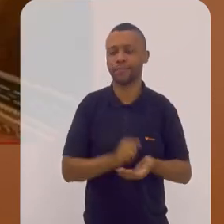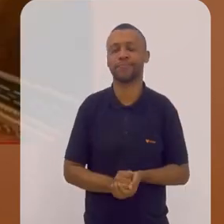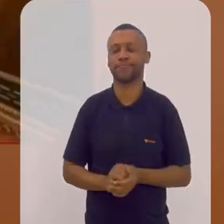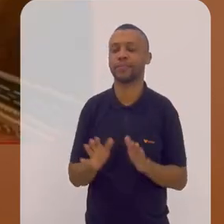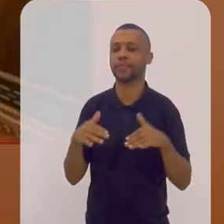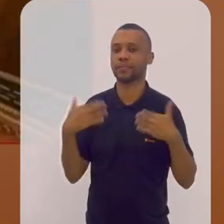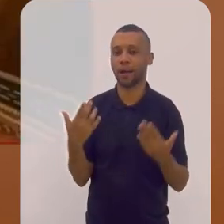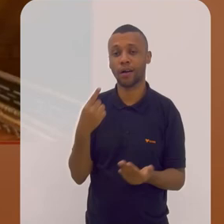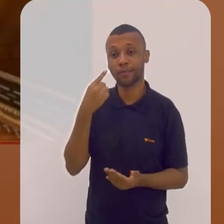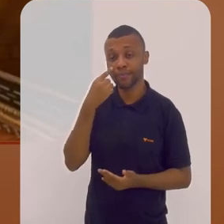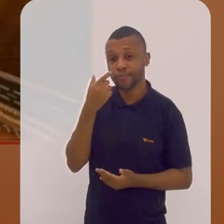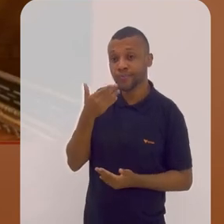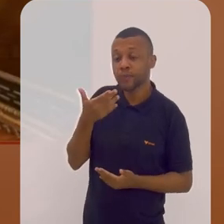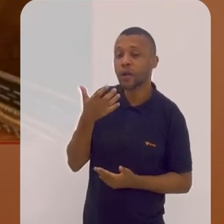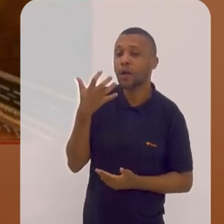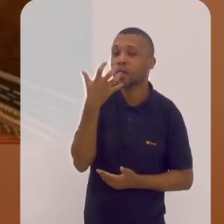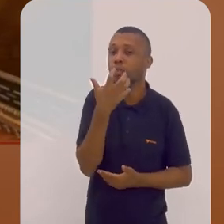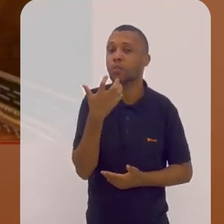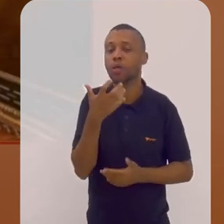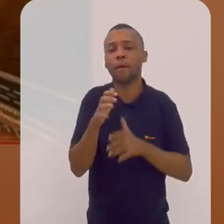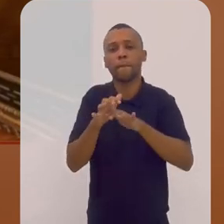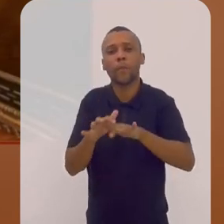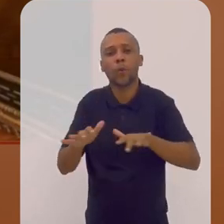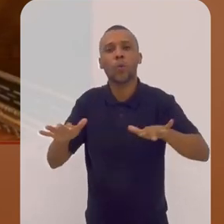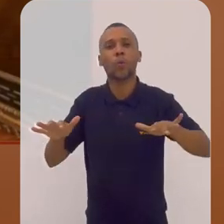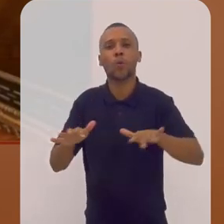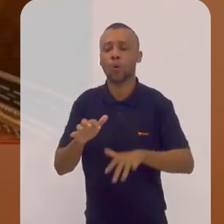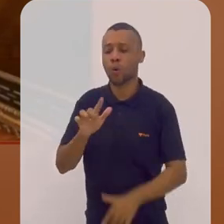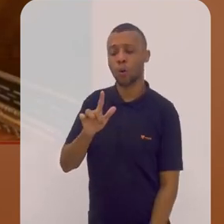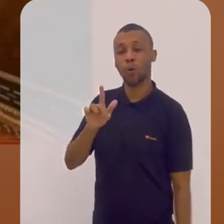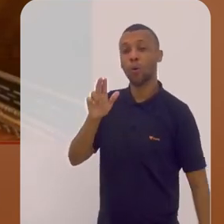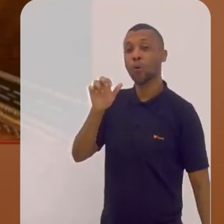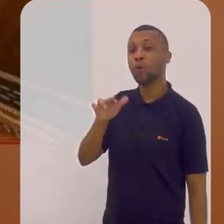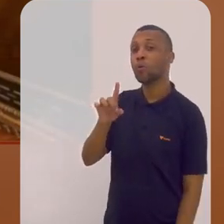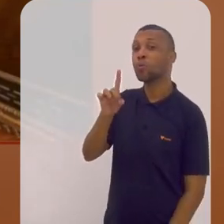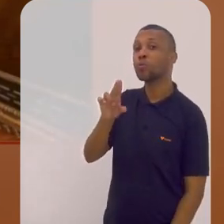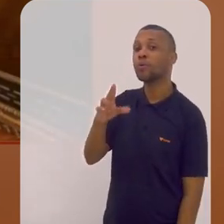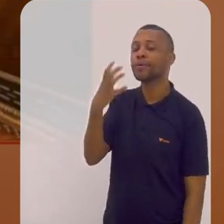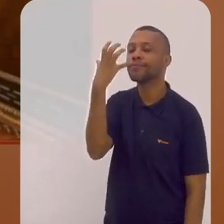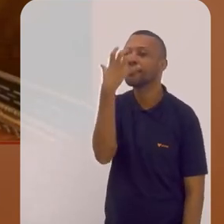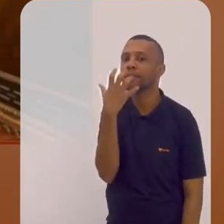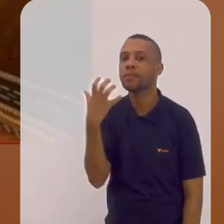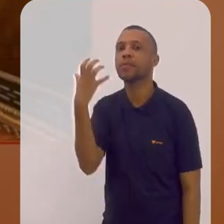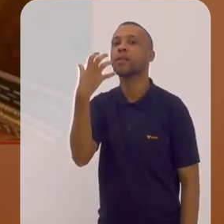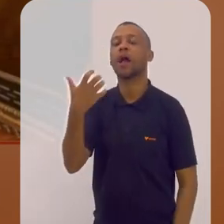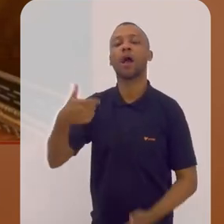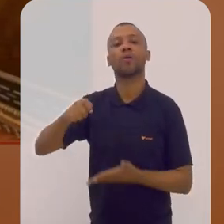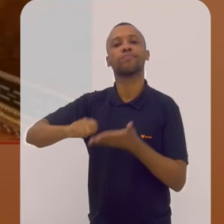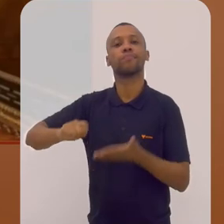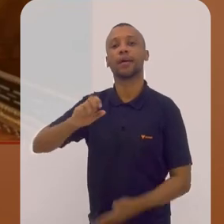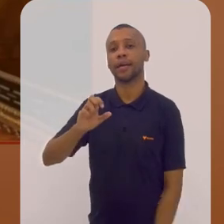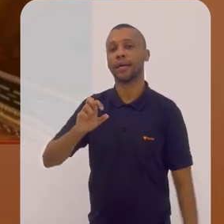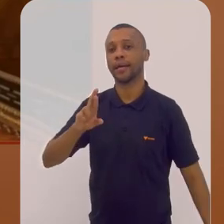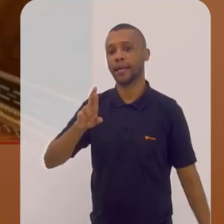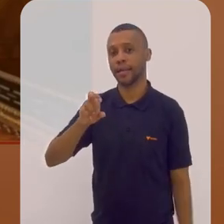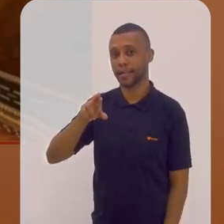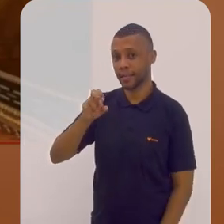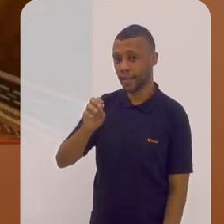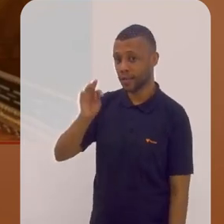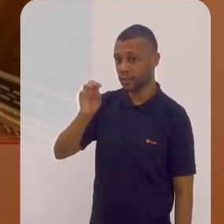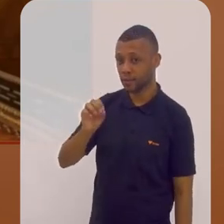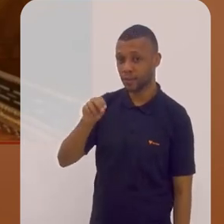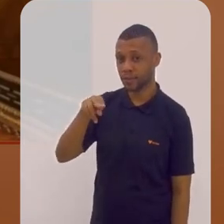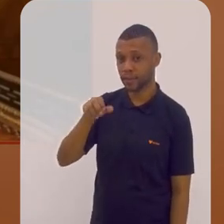Vamos. Então, eu vou tocar para você um mundu que inspirou Ernesto Nazaré e